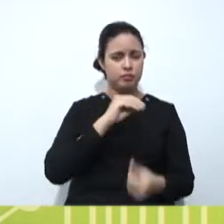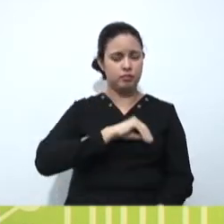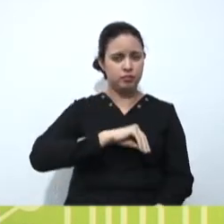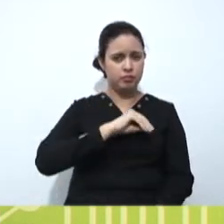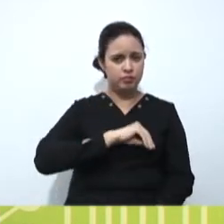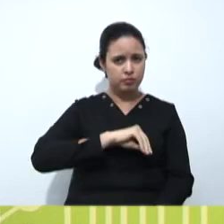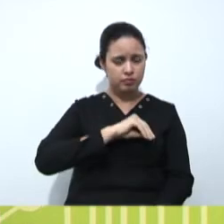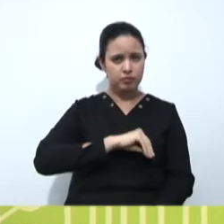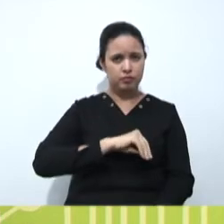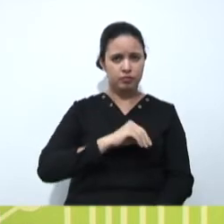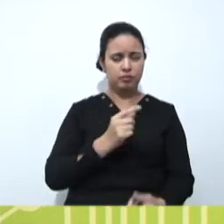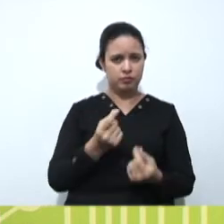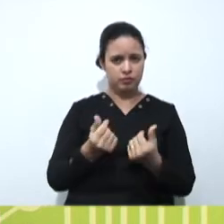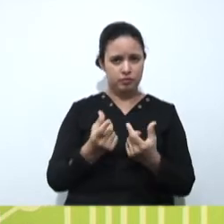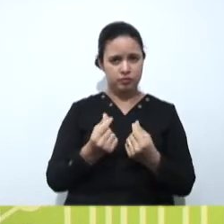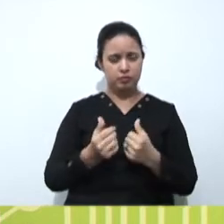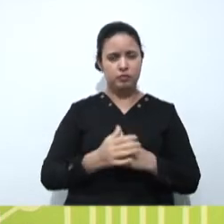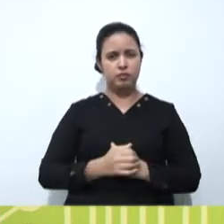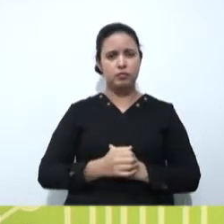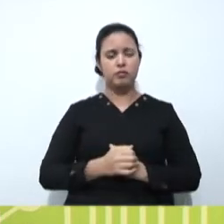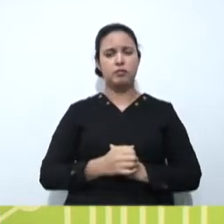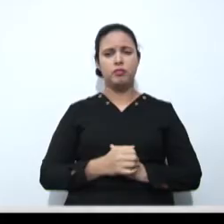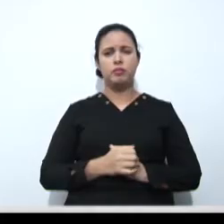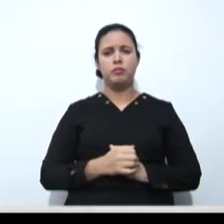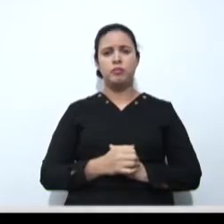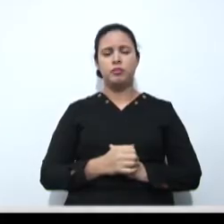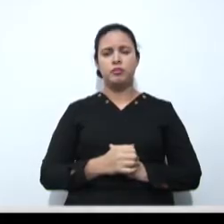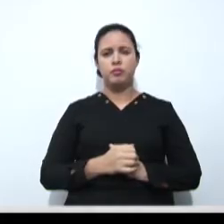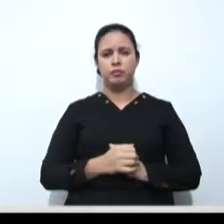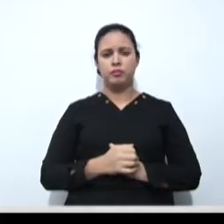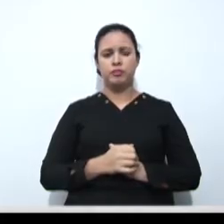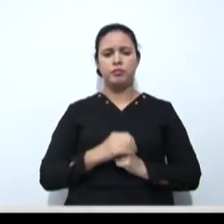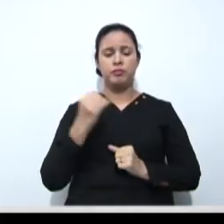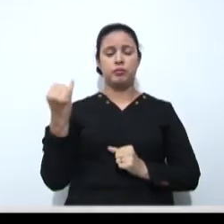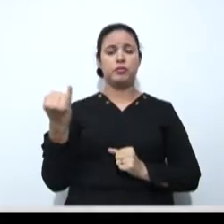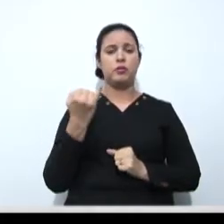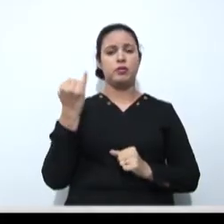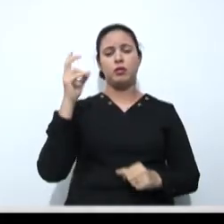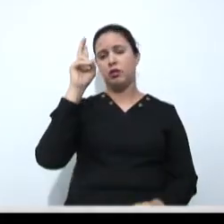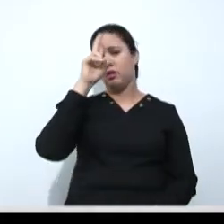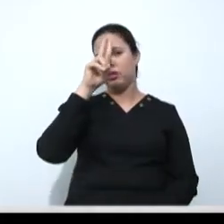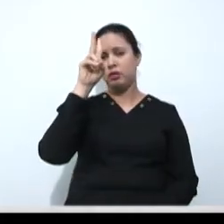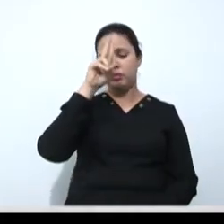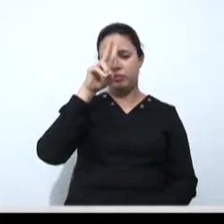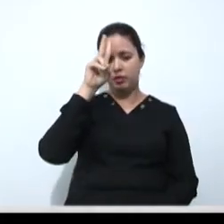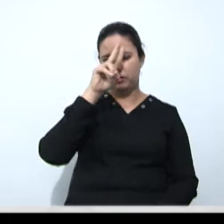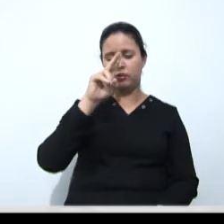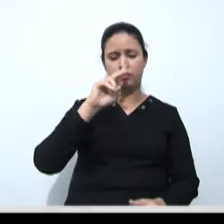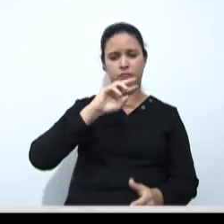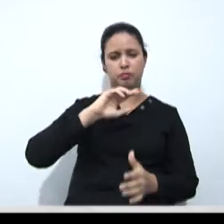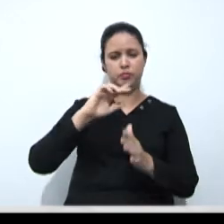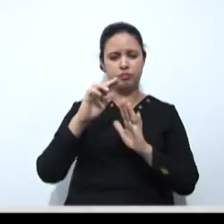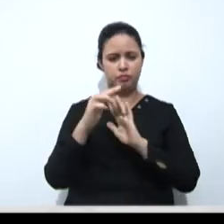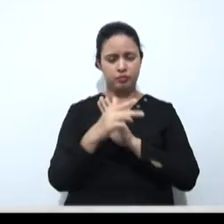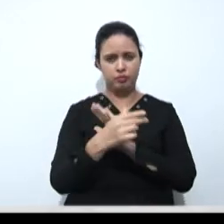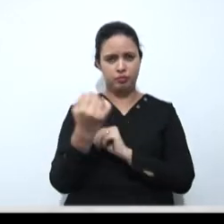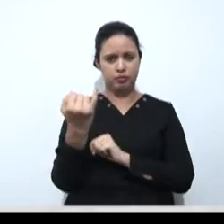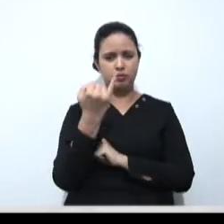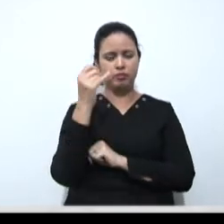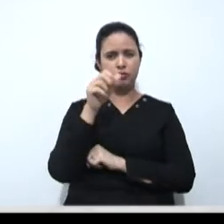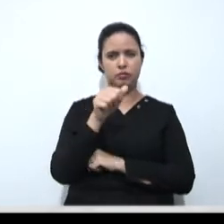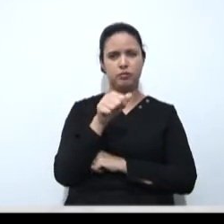aquele tipo de economia. É importante a gente também relembrar os elementos importantes desse